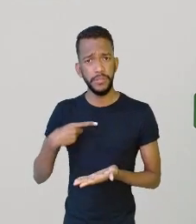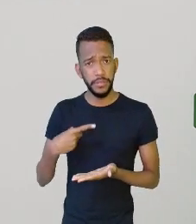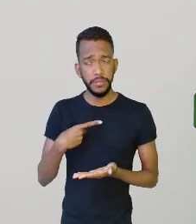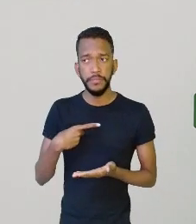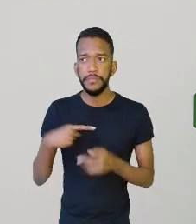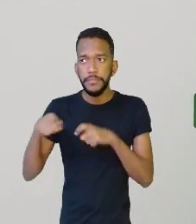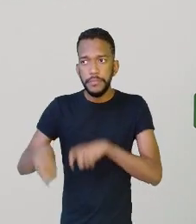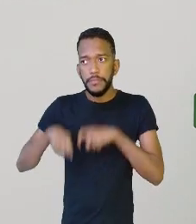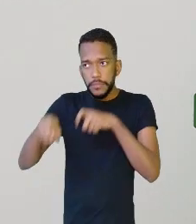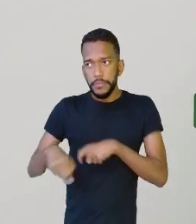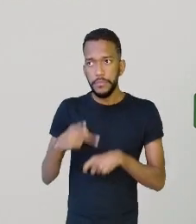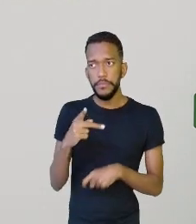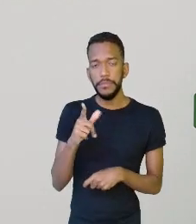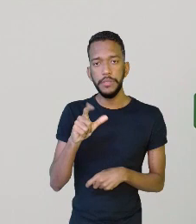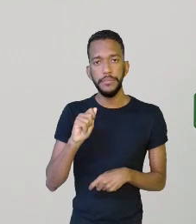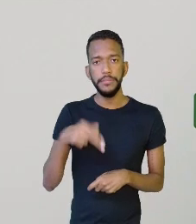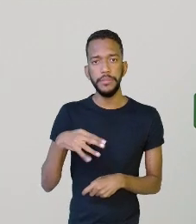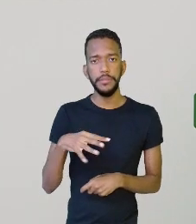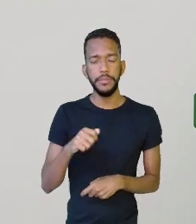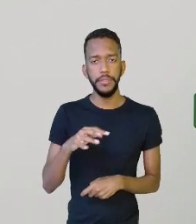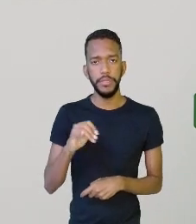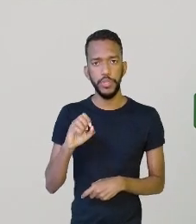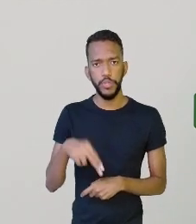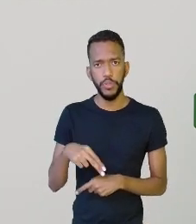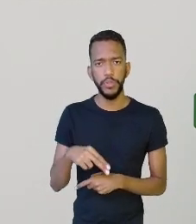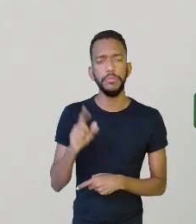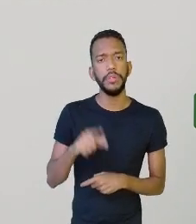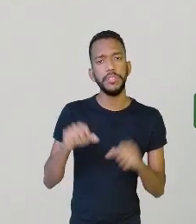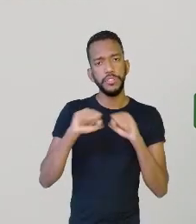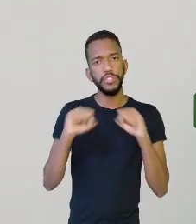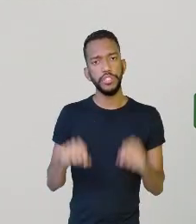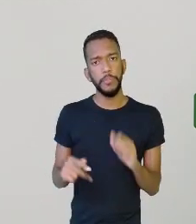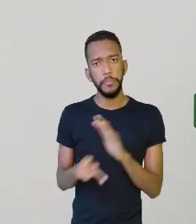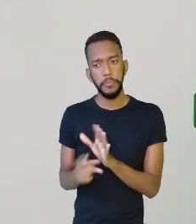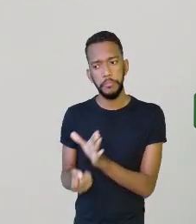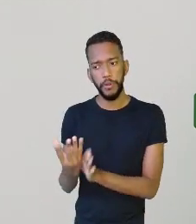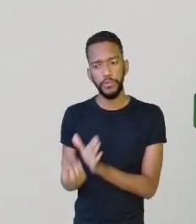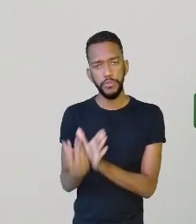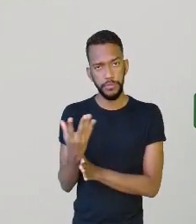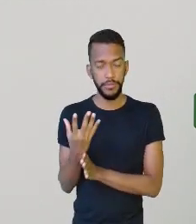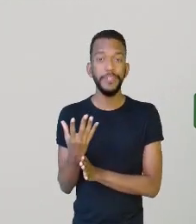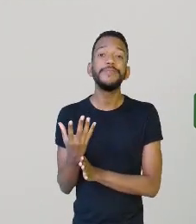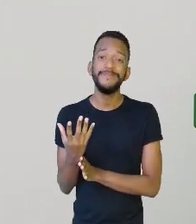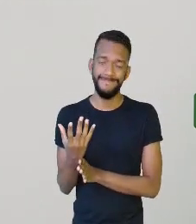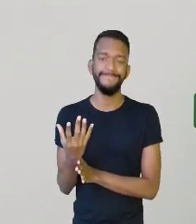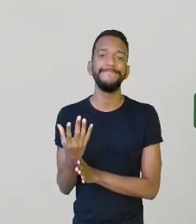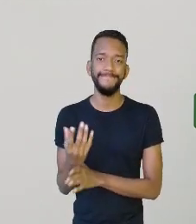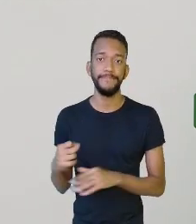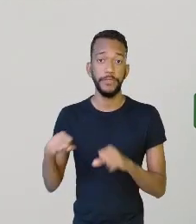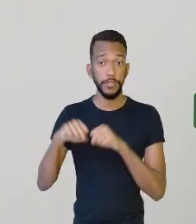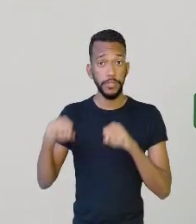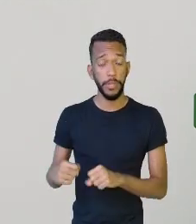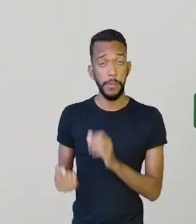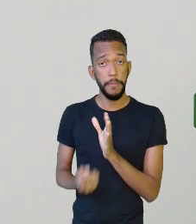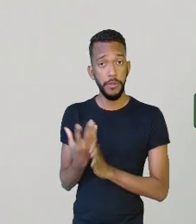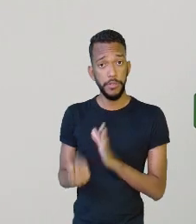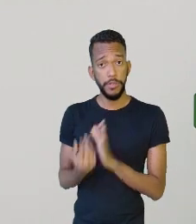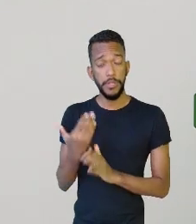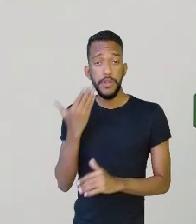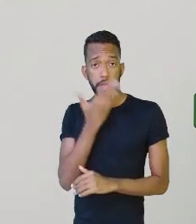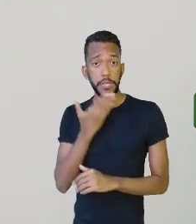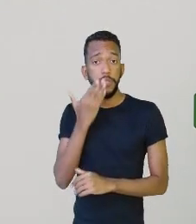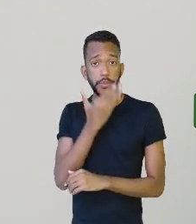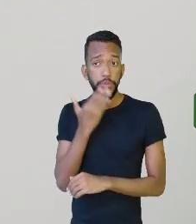aí em inglês? Não, é um termo utilizado para o sistema de produção. O nosso sistema de produção de